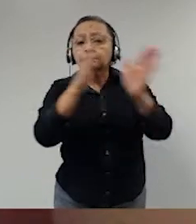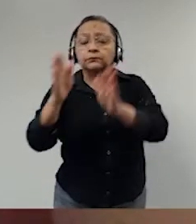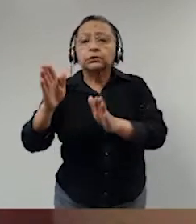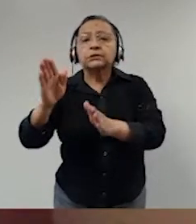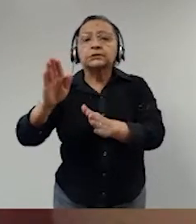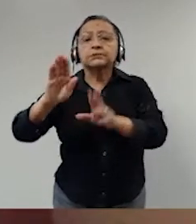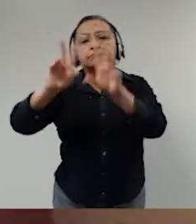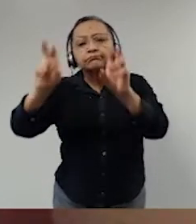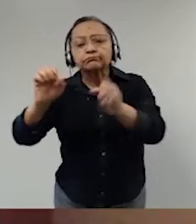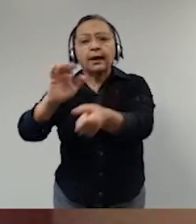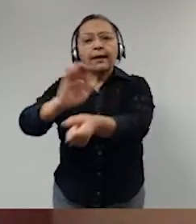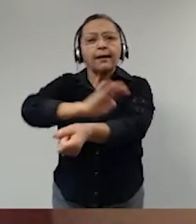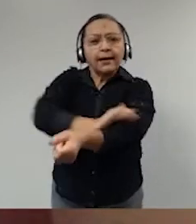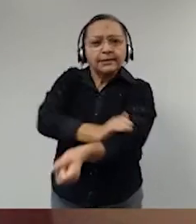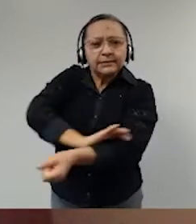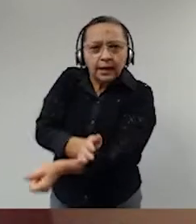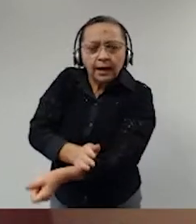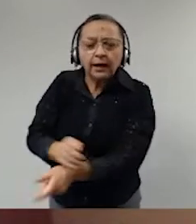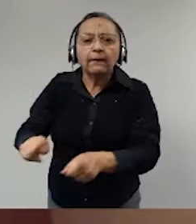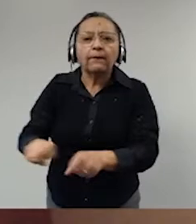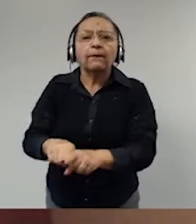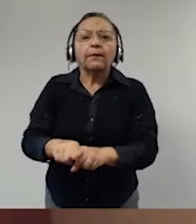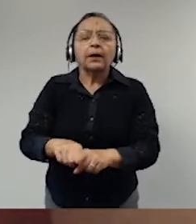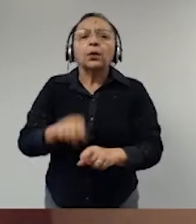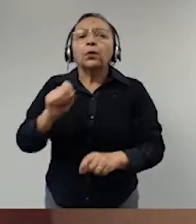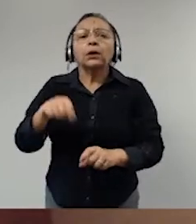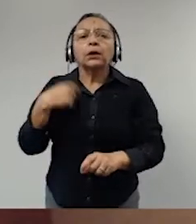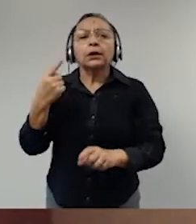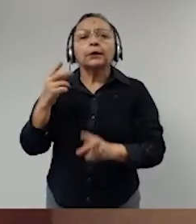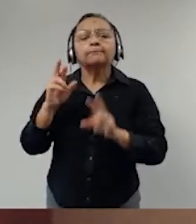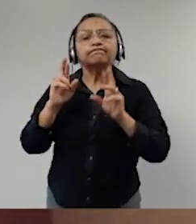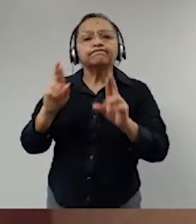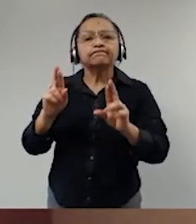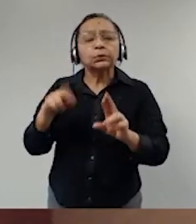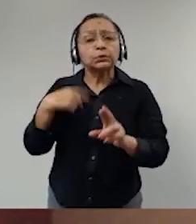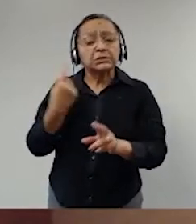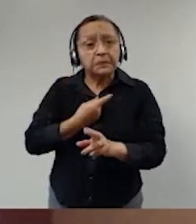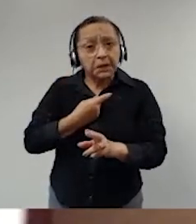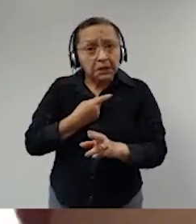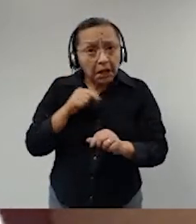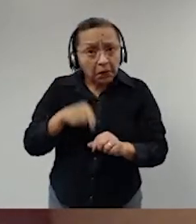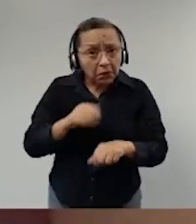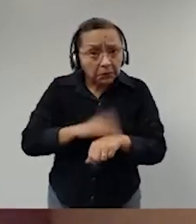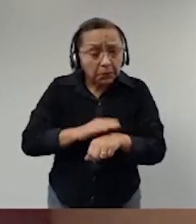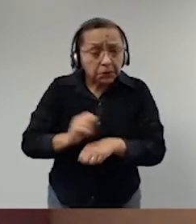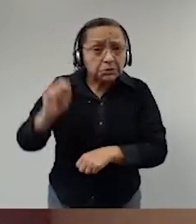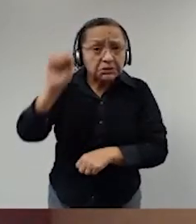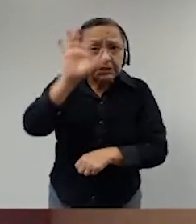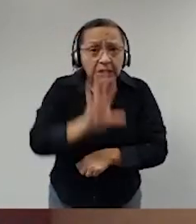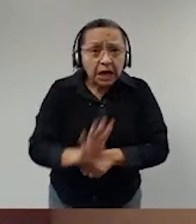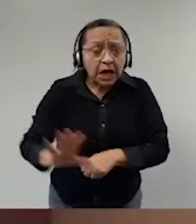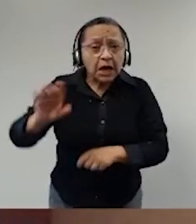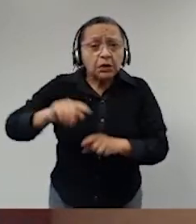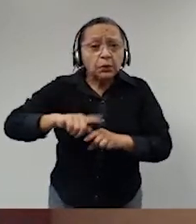sobre o que nos espera nesse cenário pós-pandêmico,